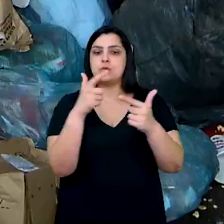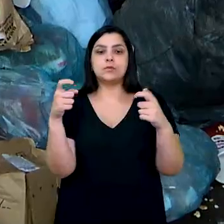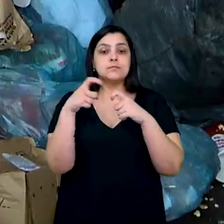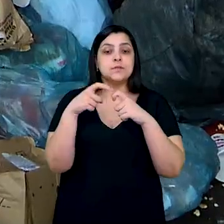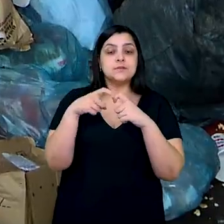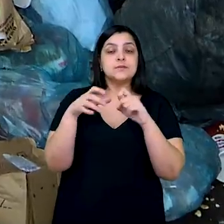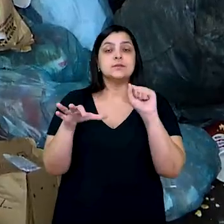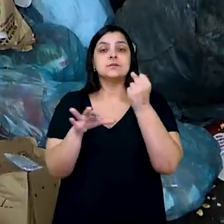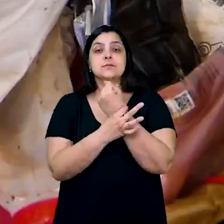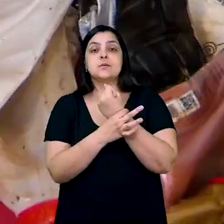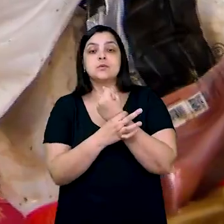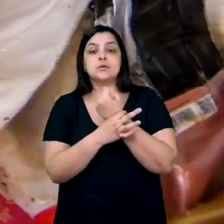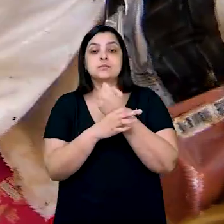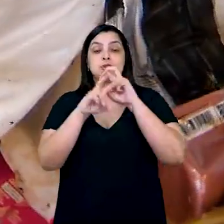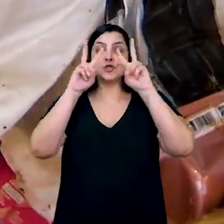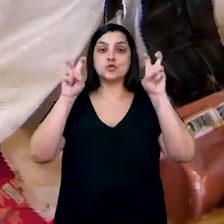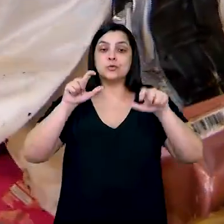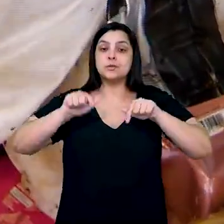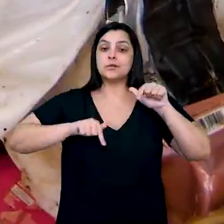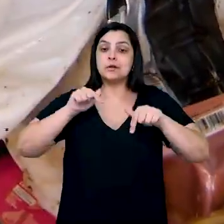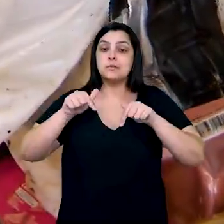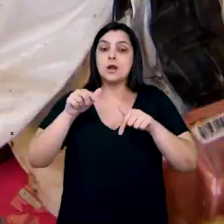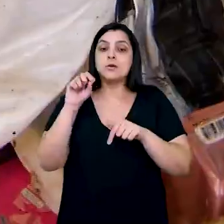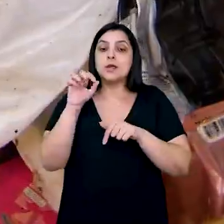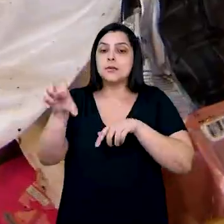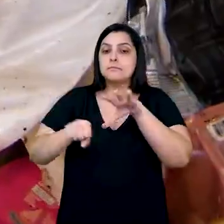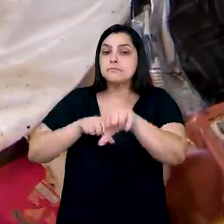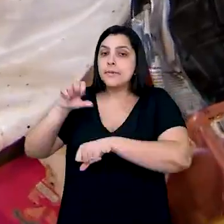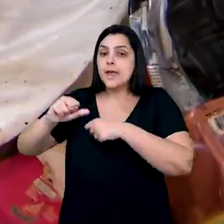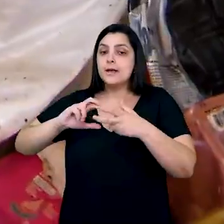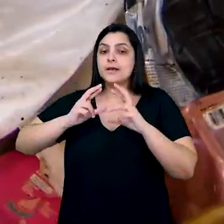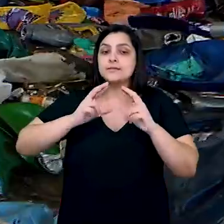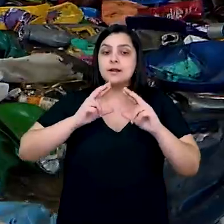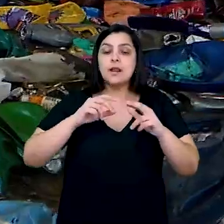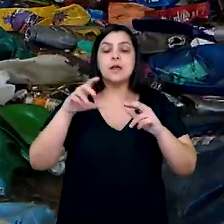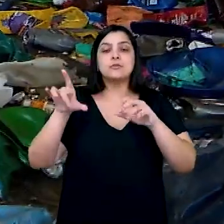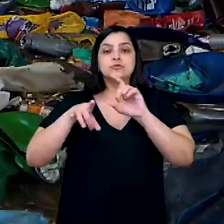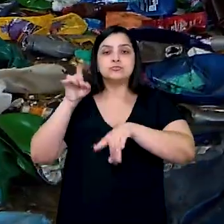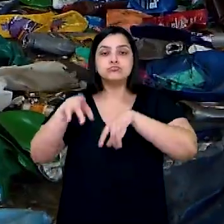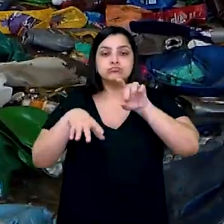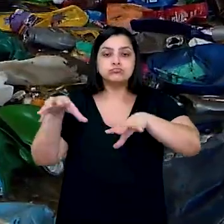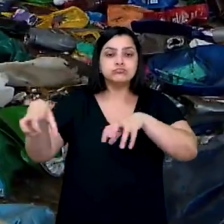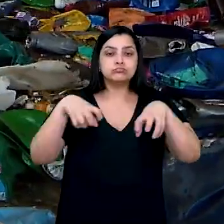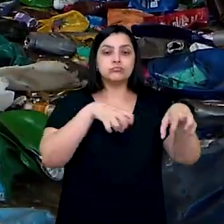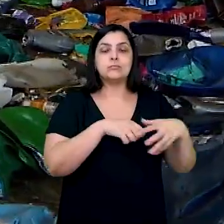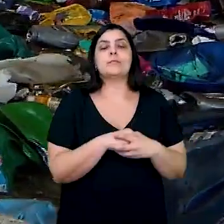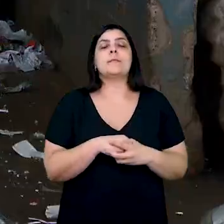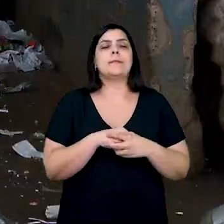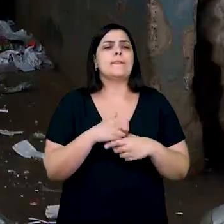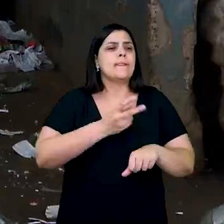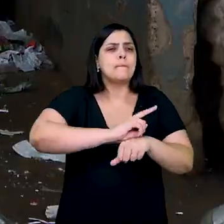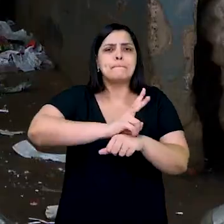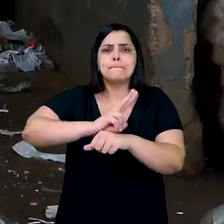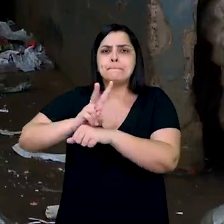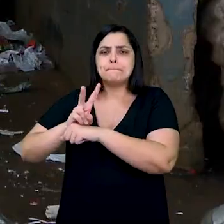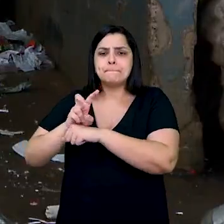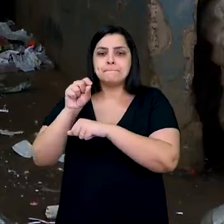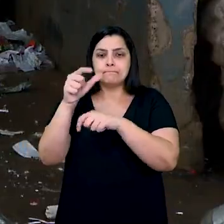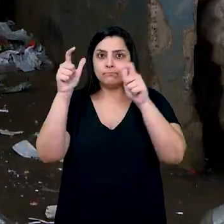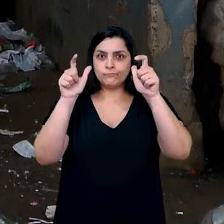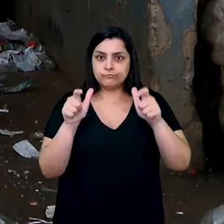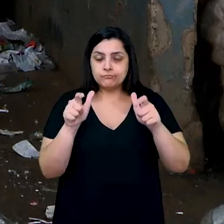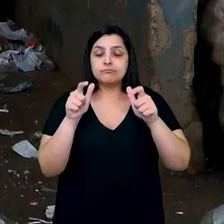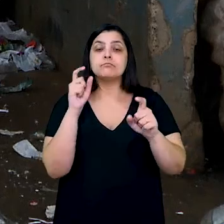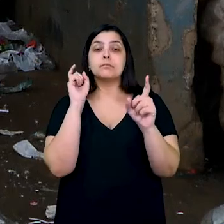de normas de medicina e segurança relativas ao trabalho de catadoras e catadores de lixo reciclável. Em inspeção no